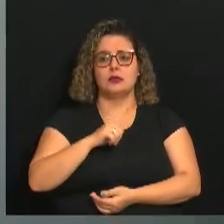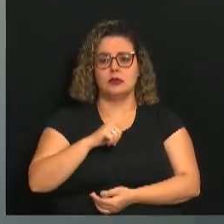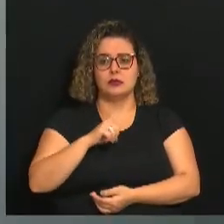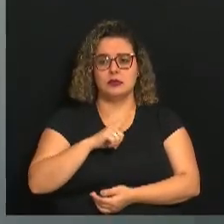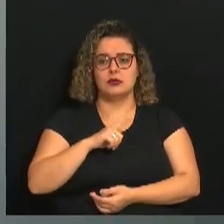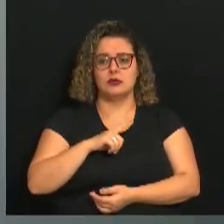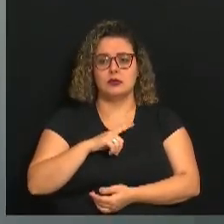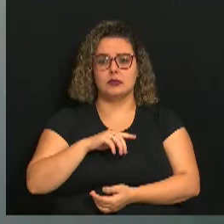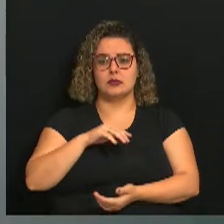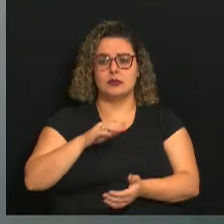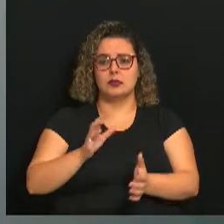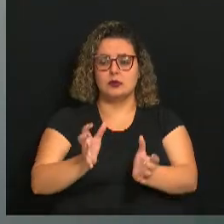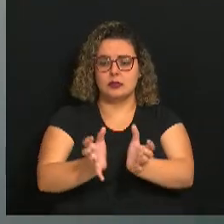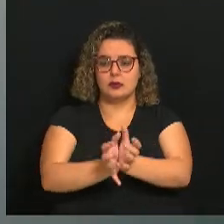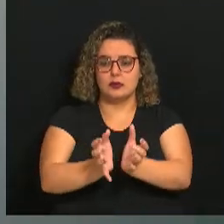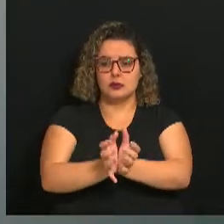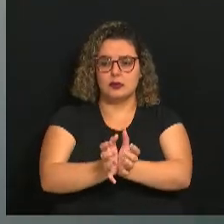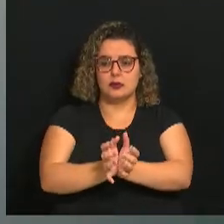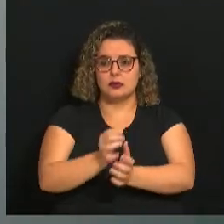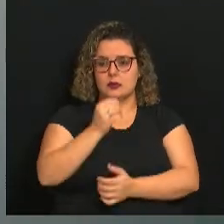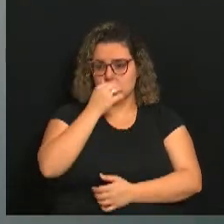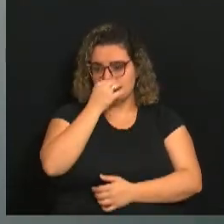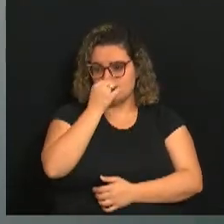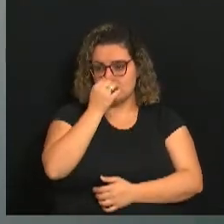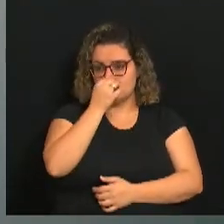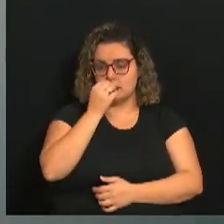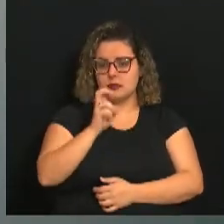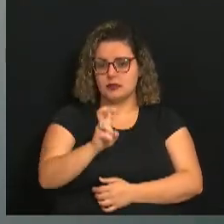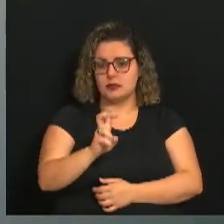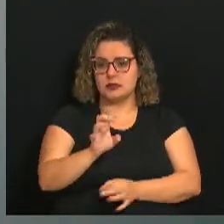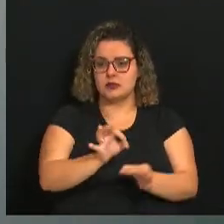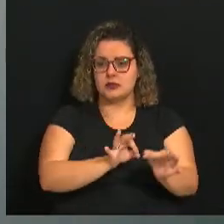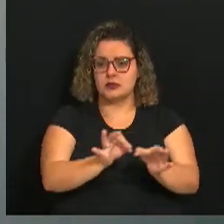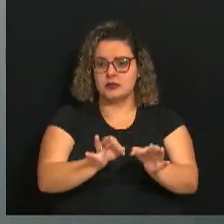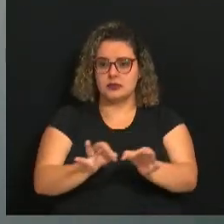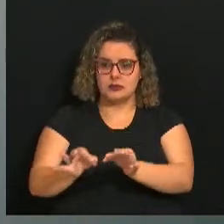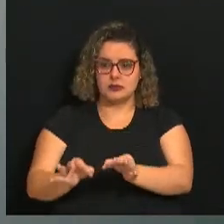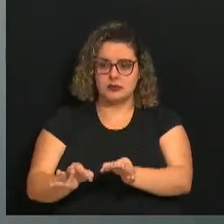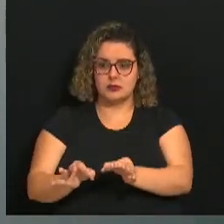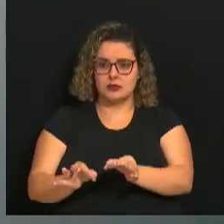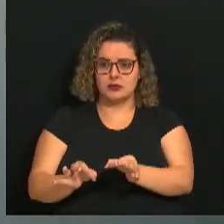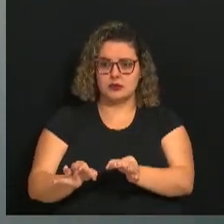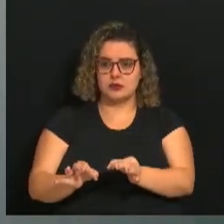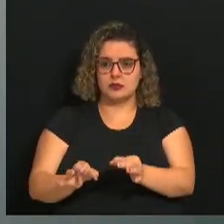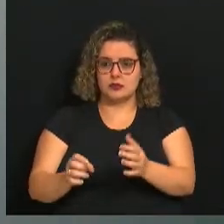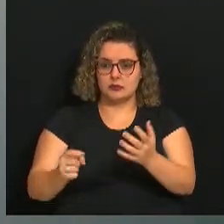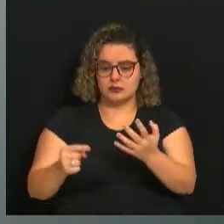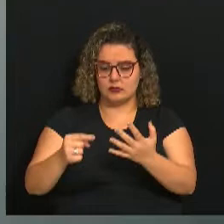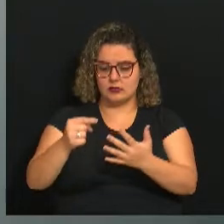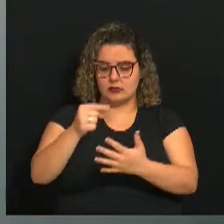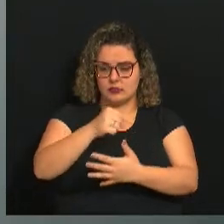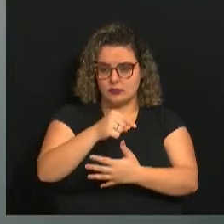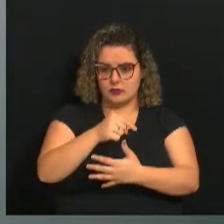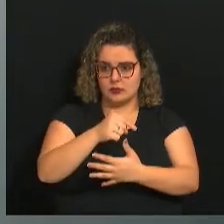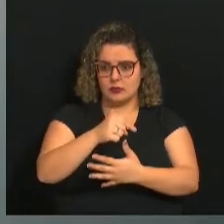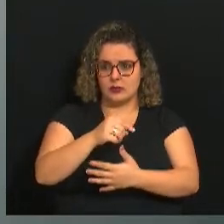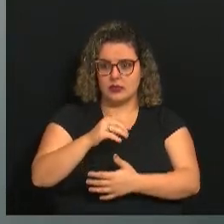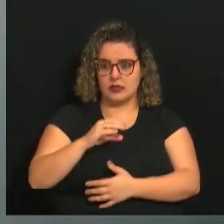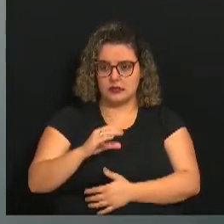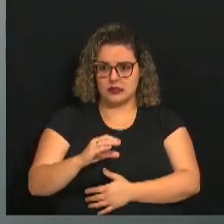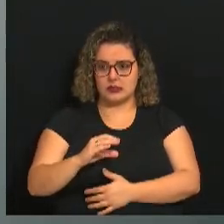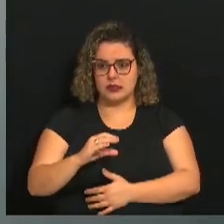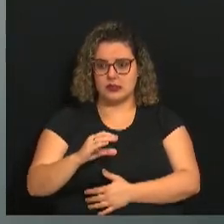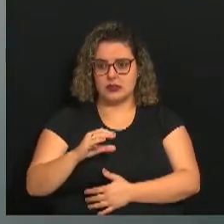Departamento de Apoio à Escola, tem 5 coordenadorias, e uma dessas coordenadorias é a CGP, que é a